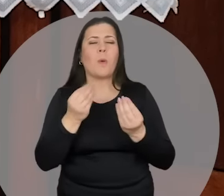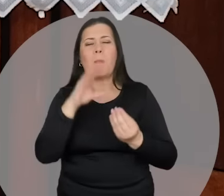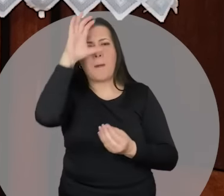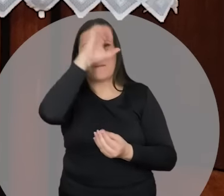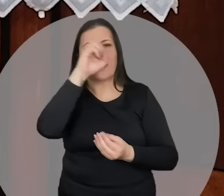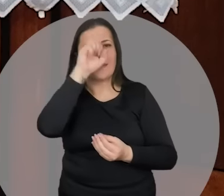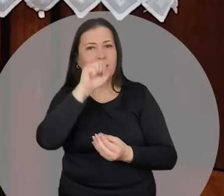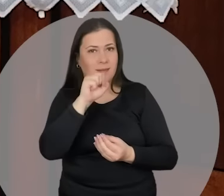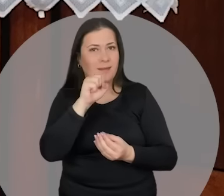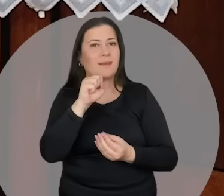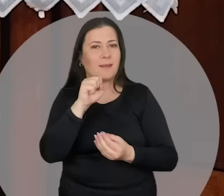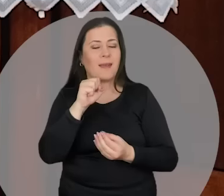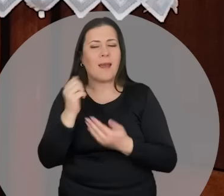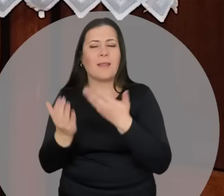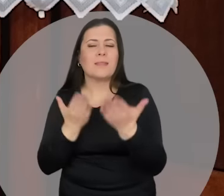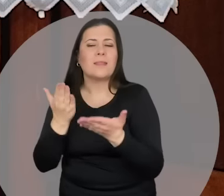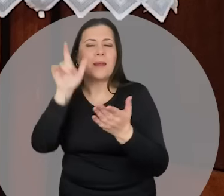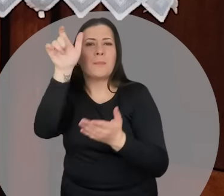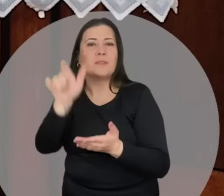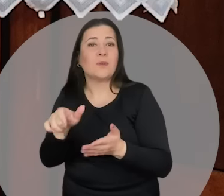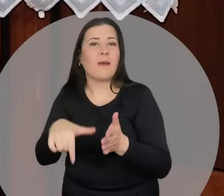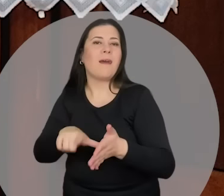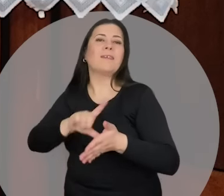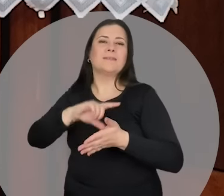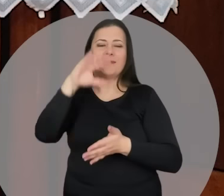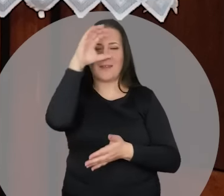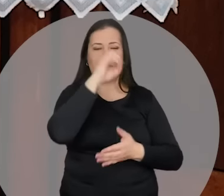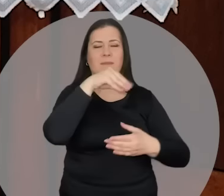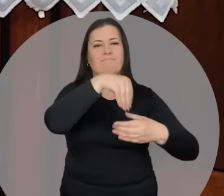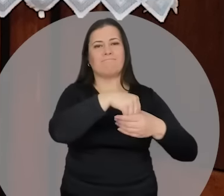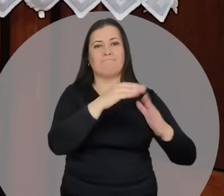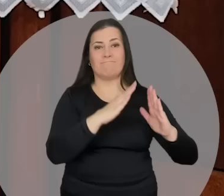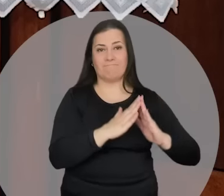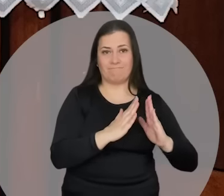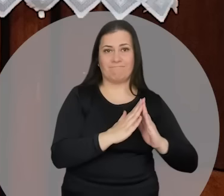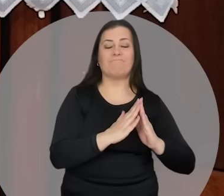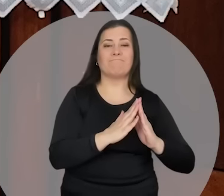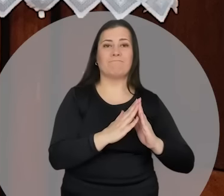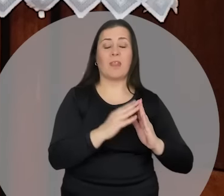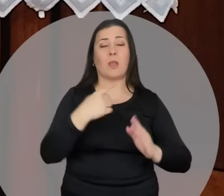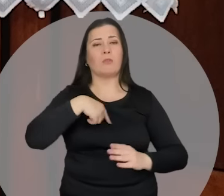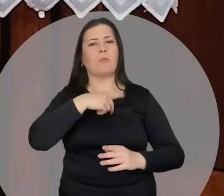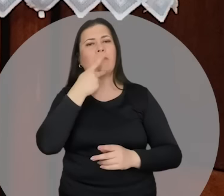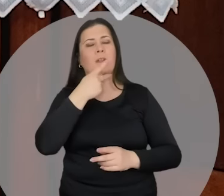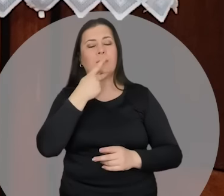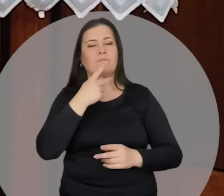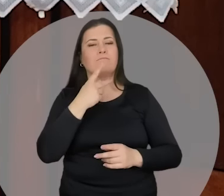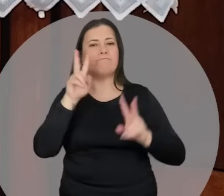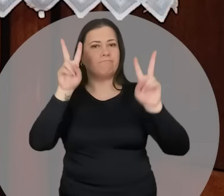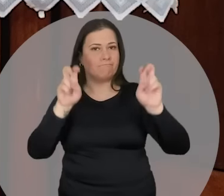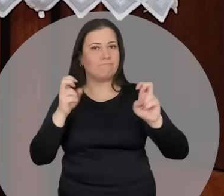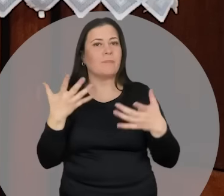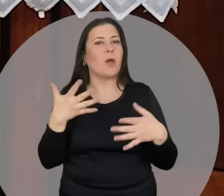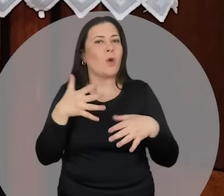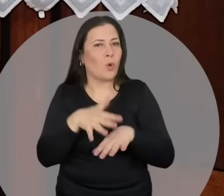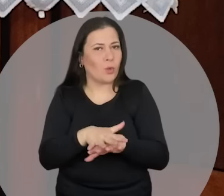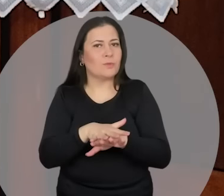pessoas é em casa. E quando falamos sobre inclusão, algo